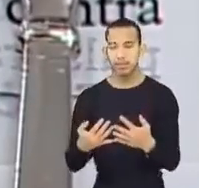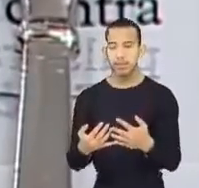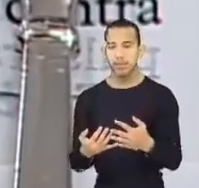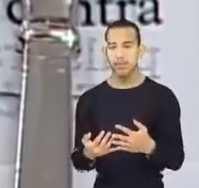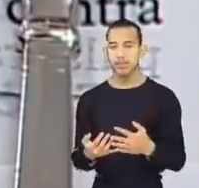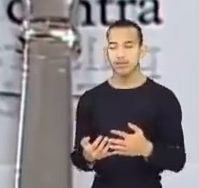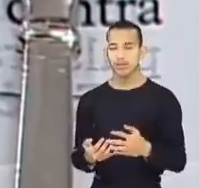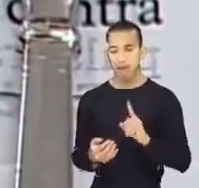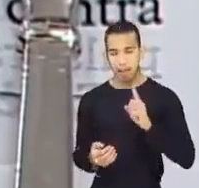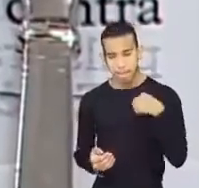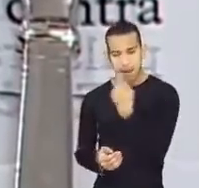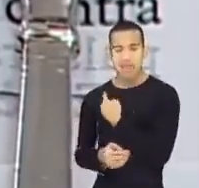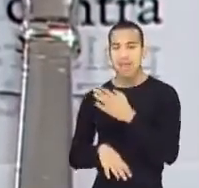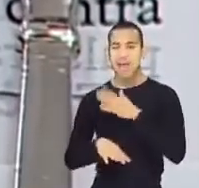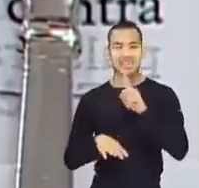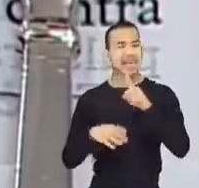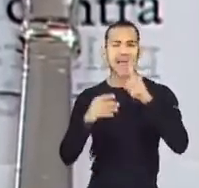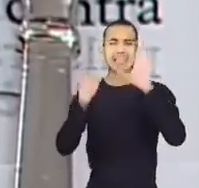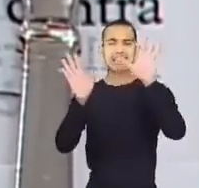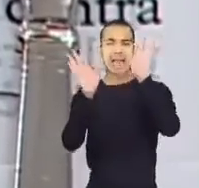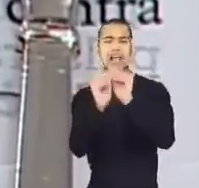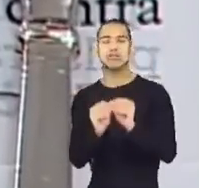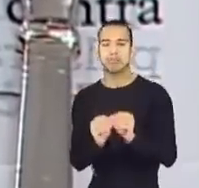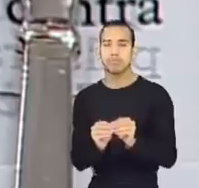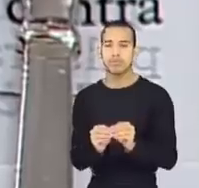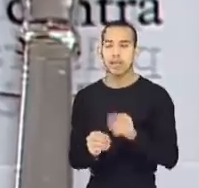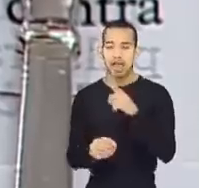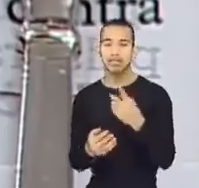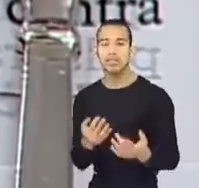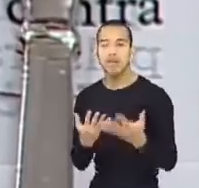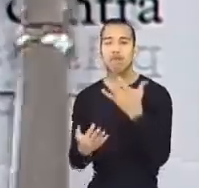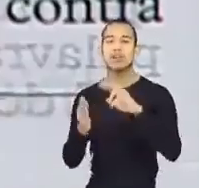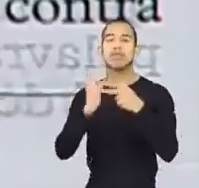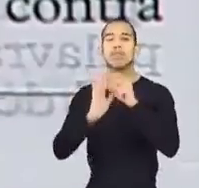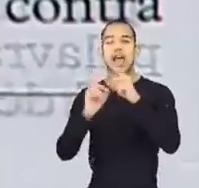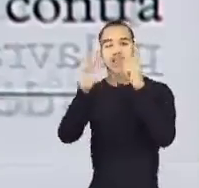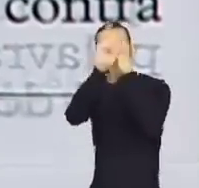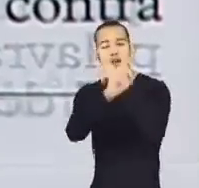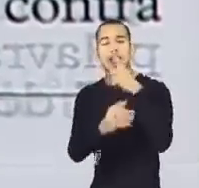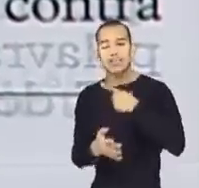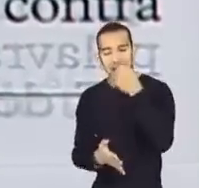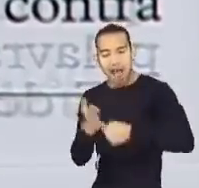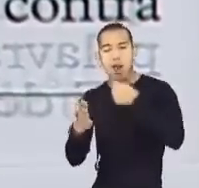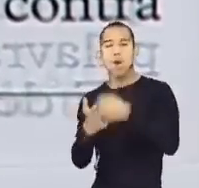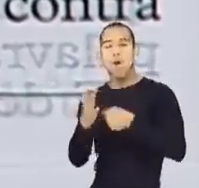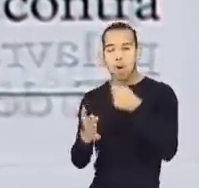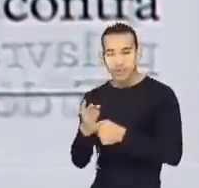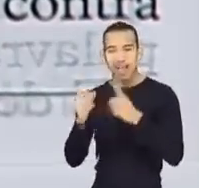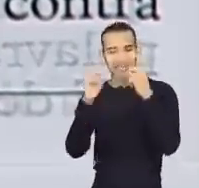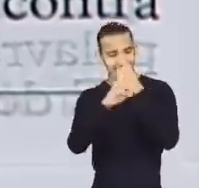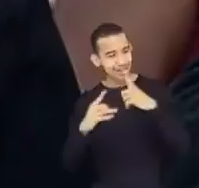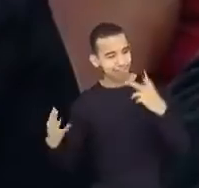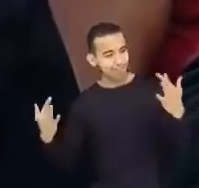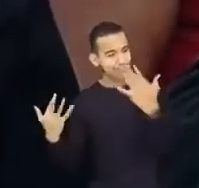para nós é figurada. Esse fogo são as dificuldades, as lutas, as